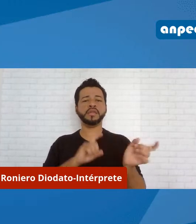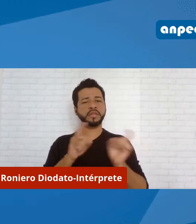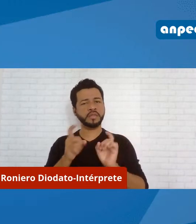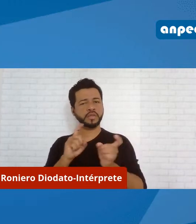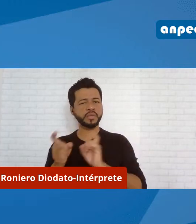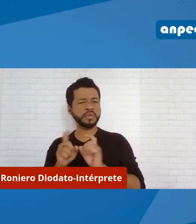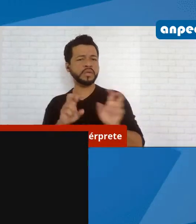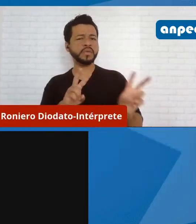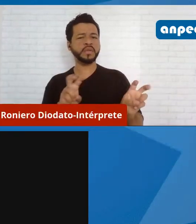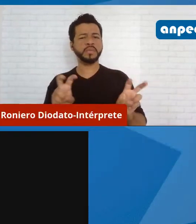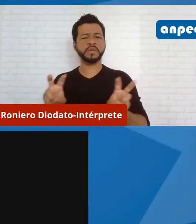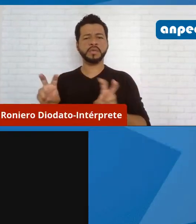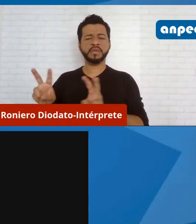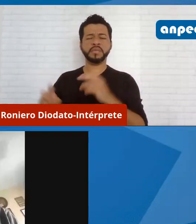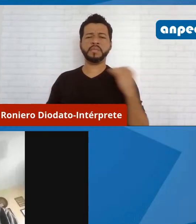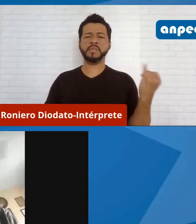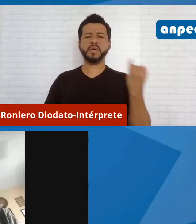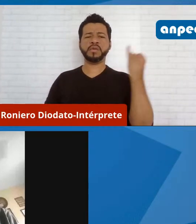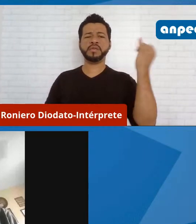tão importante para a gente.